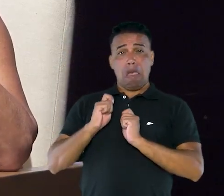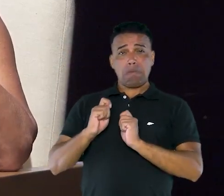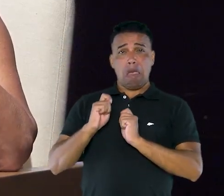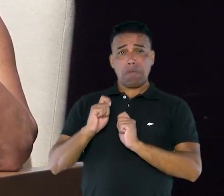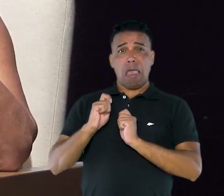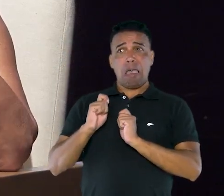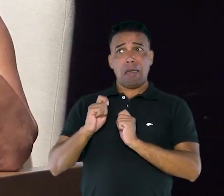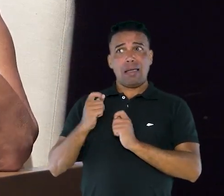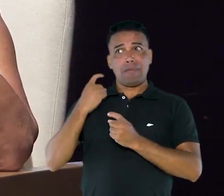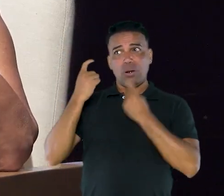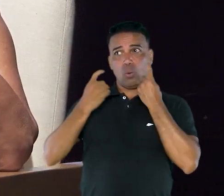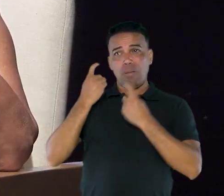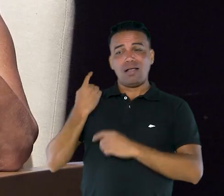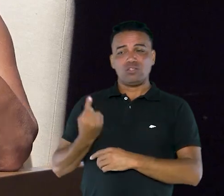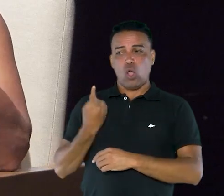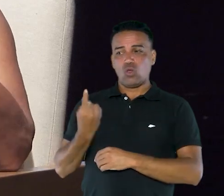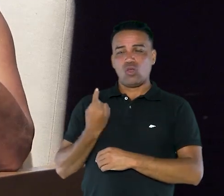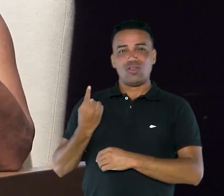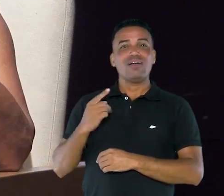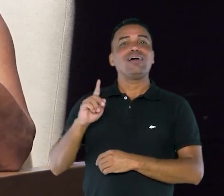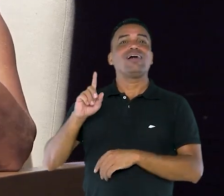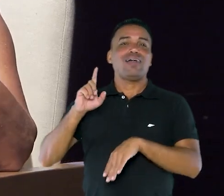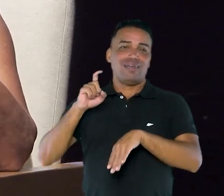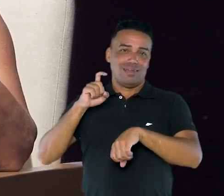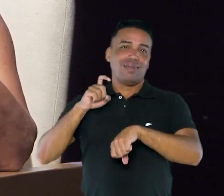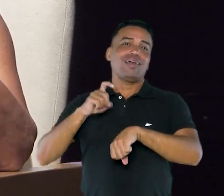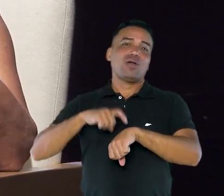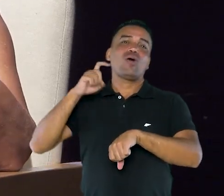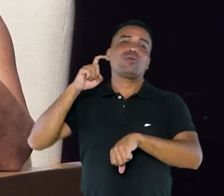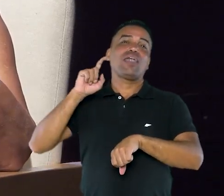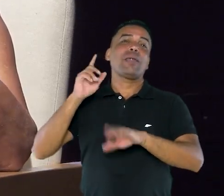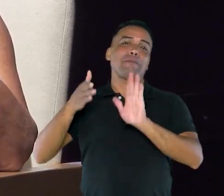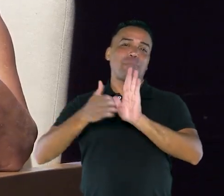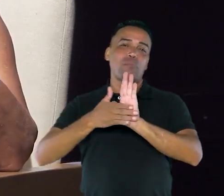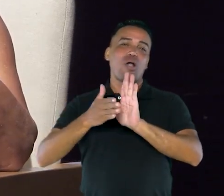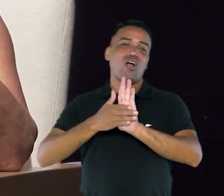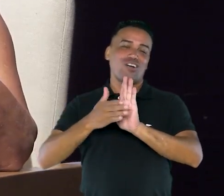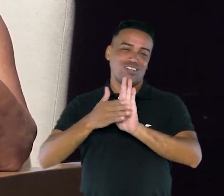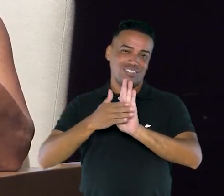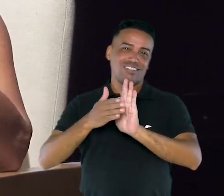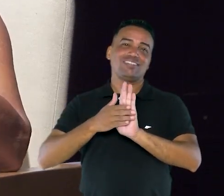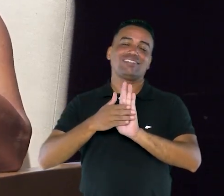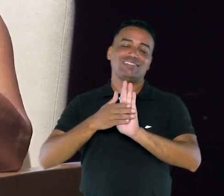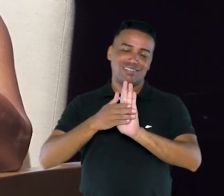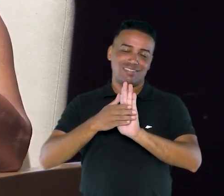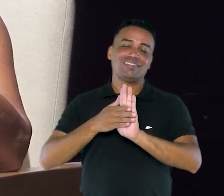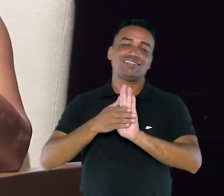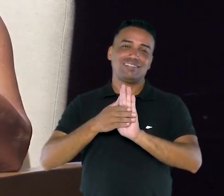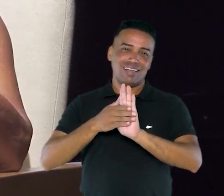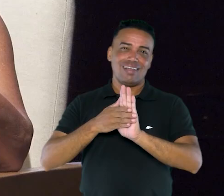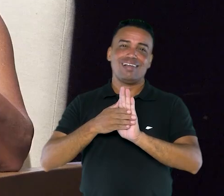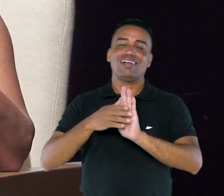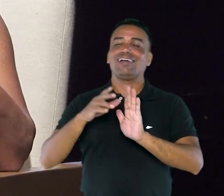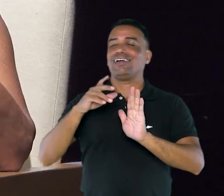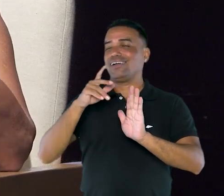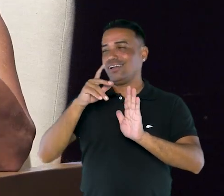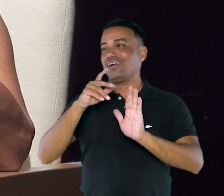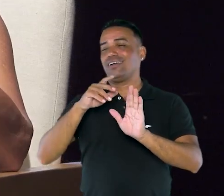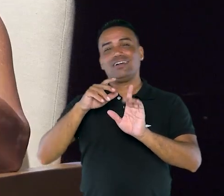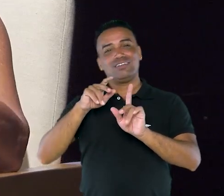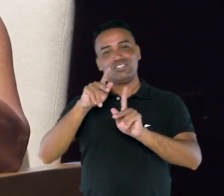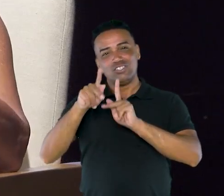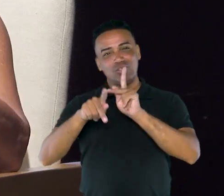gente, para a gente se preocupar só com a gente mesmo, é também projeto. Sabe? Porque, na verdade, quando você se preocupa com o outro, quando